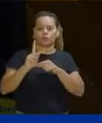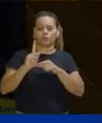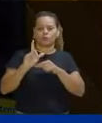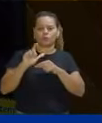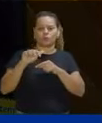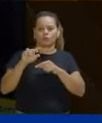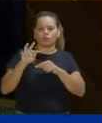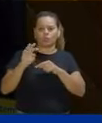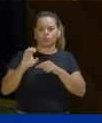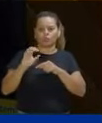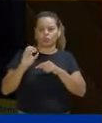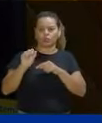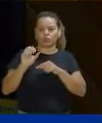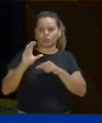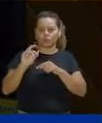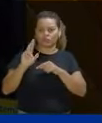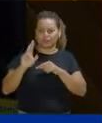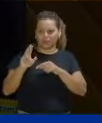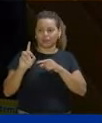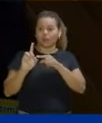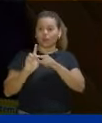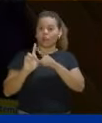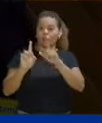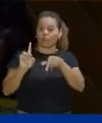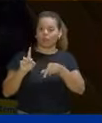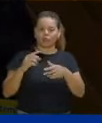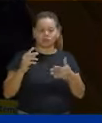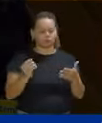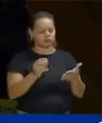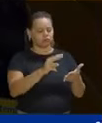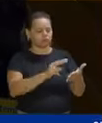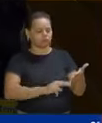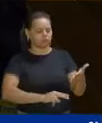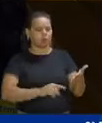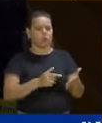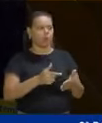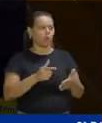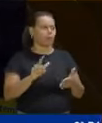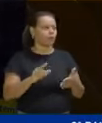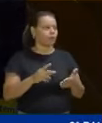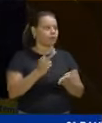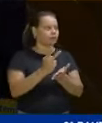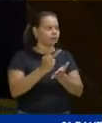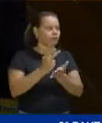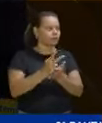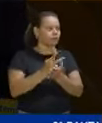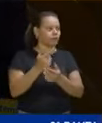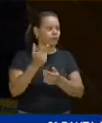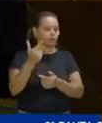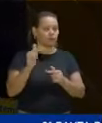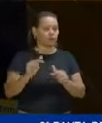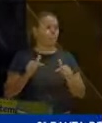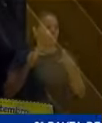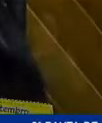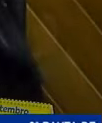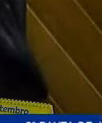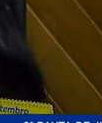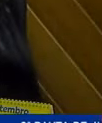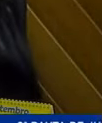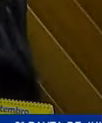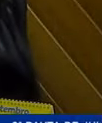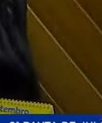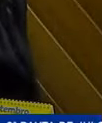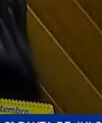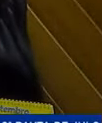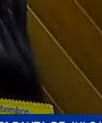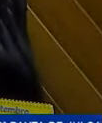não ajuizou o mesmo tipo de recurso. Talvez pudesse ter tido outra sorte, a mesma sorte que teve Oscar. Mas